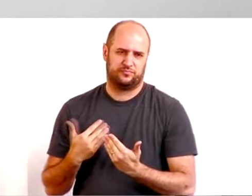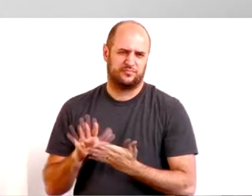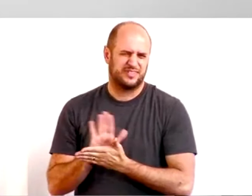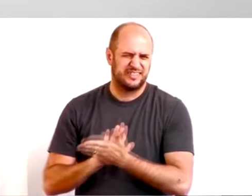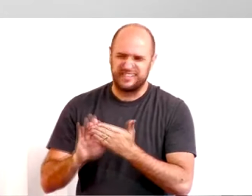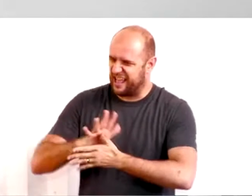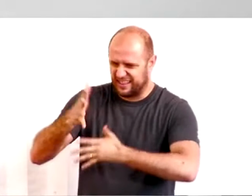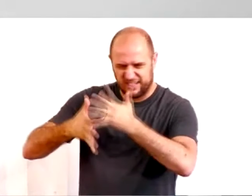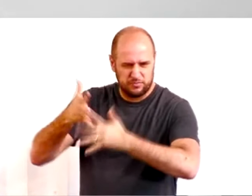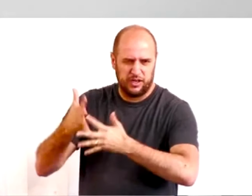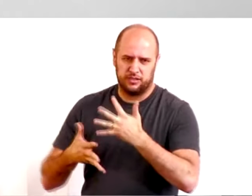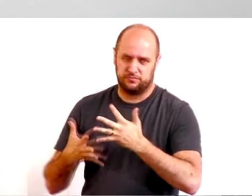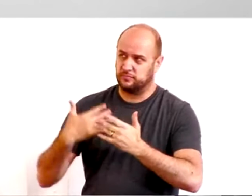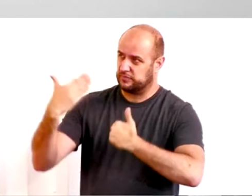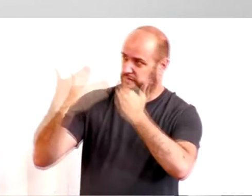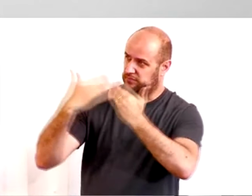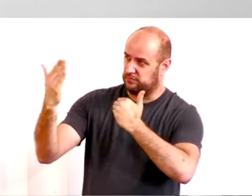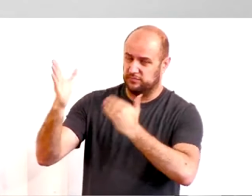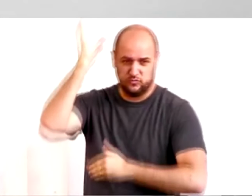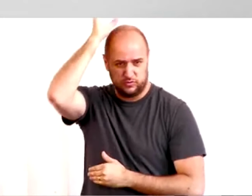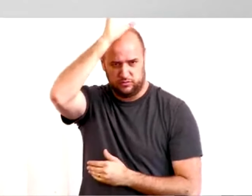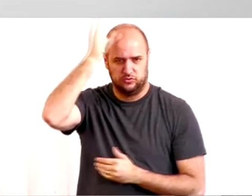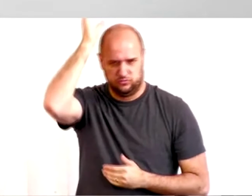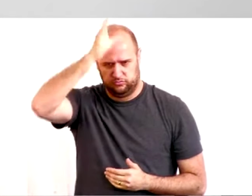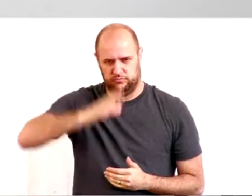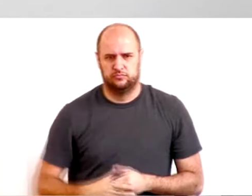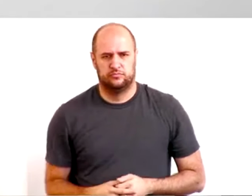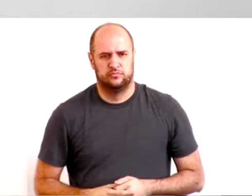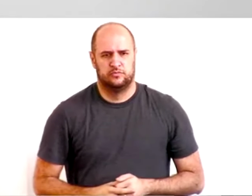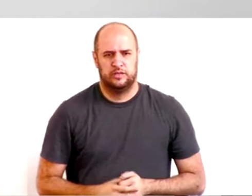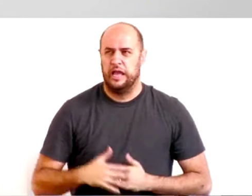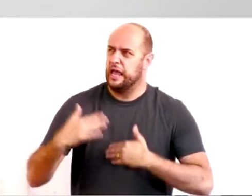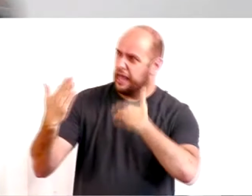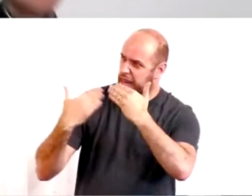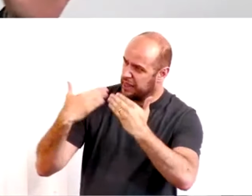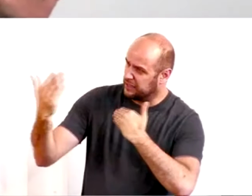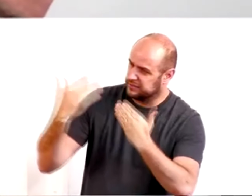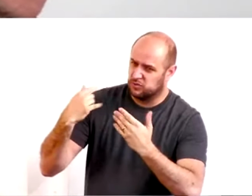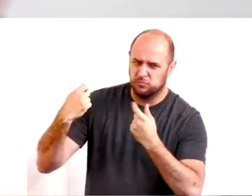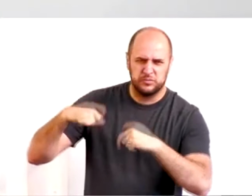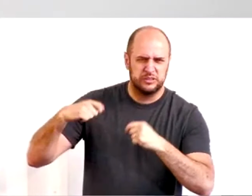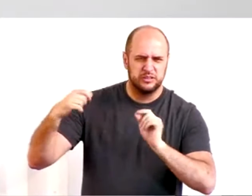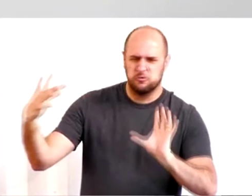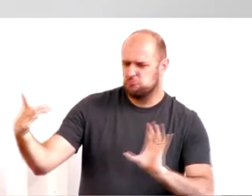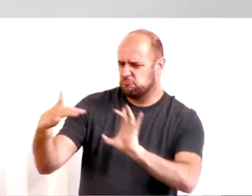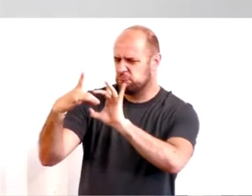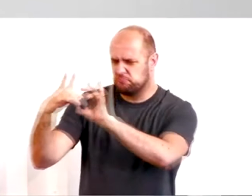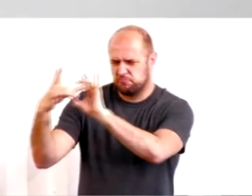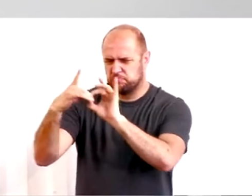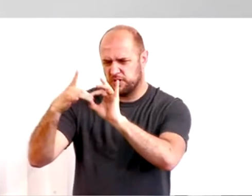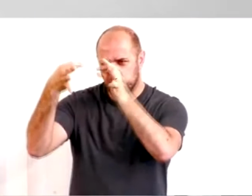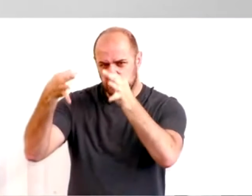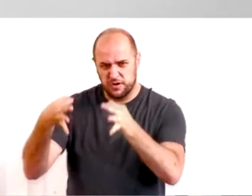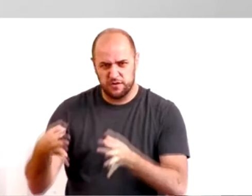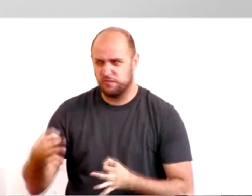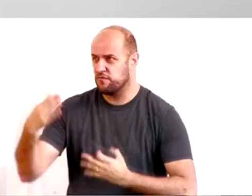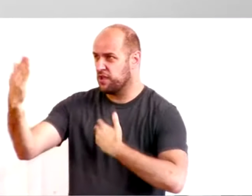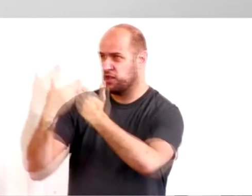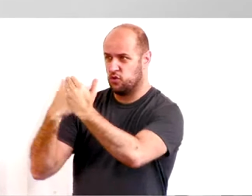Nada em nosso relacionamento com Cristo deve estar se interpondo, sendo um